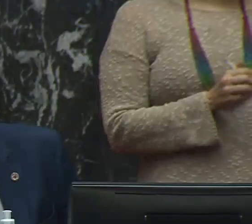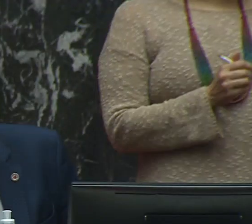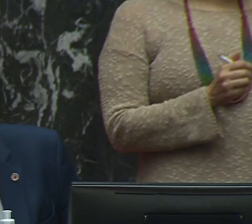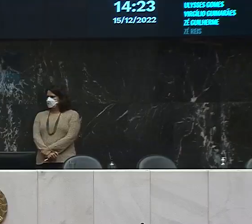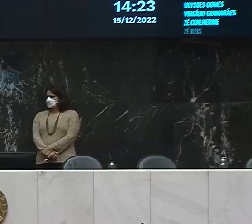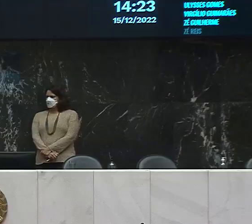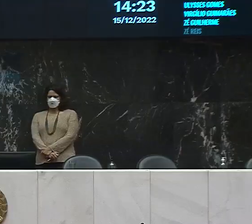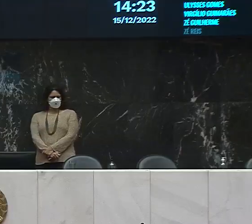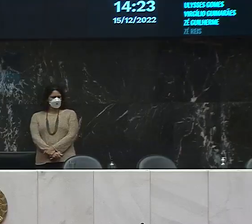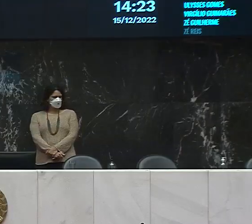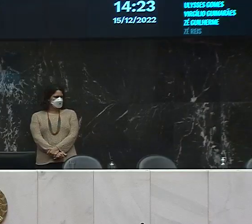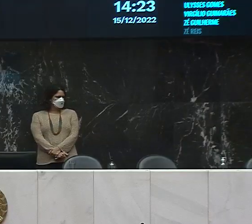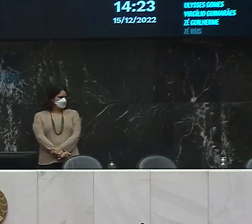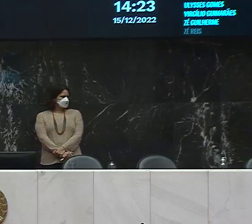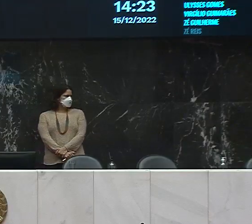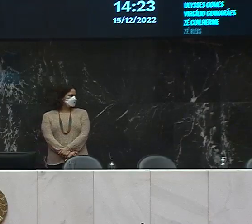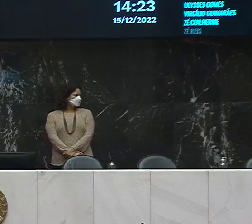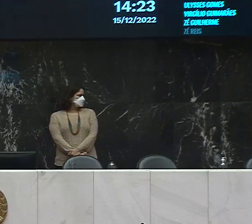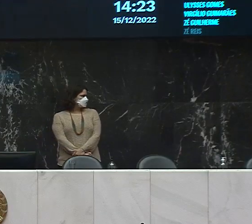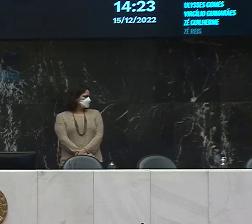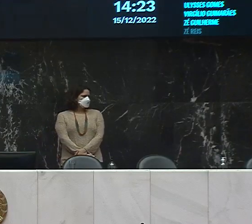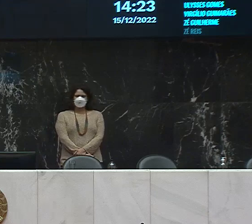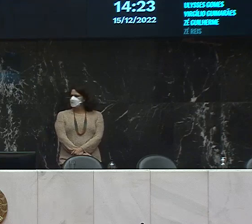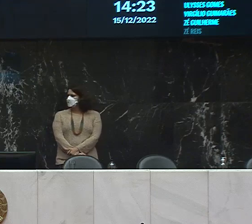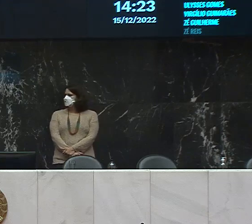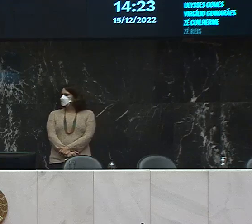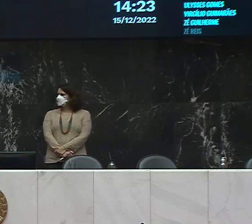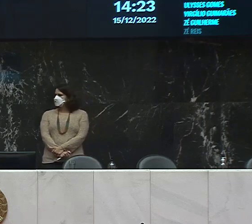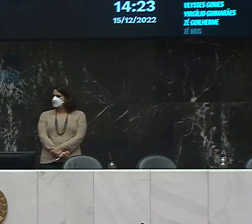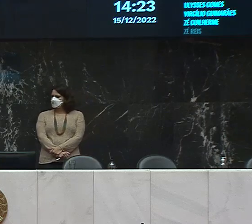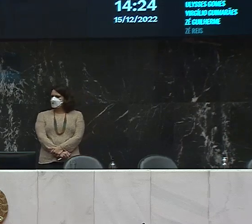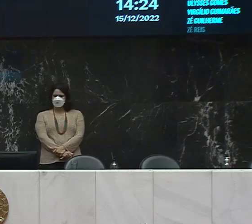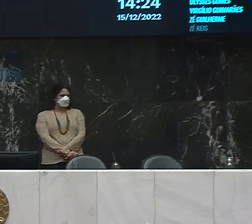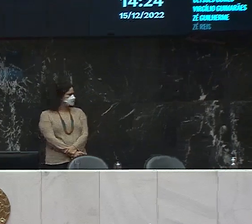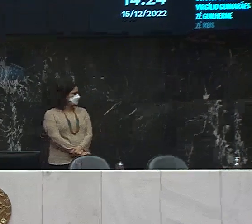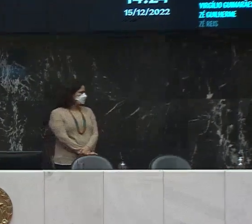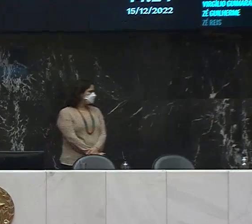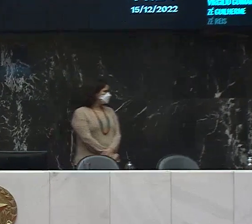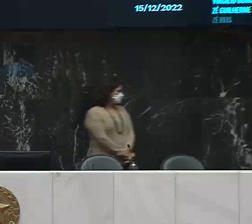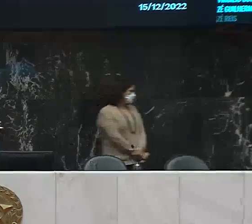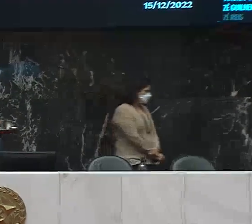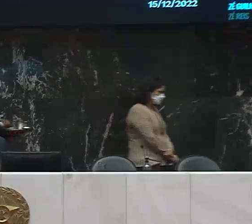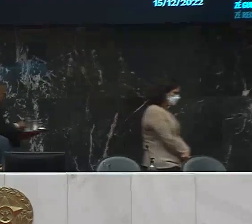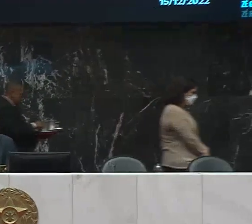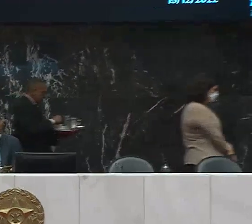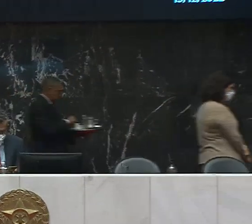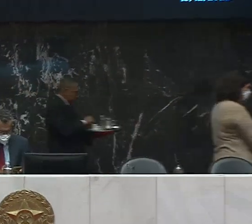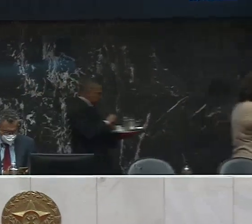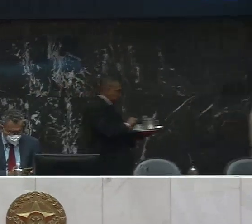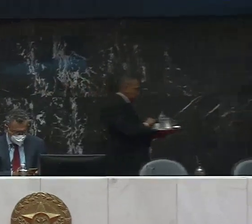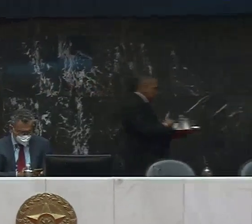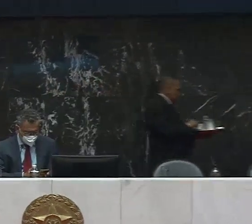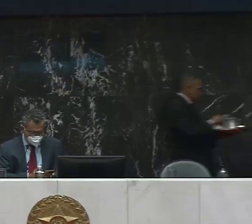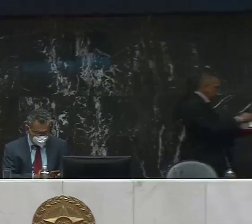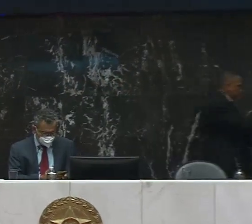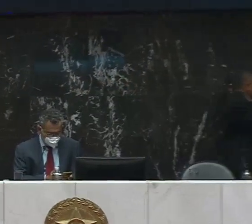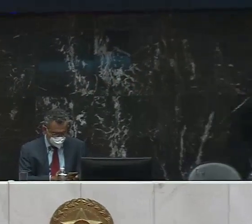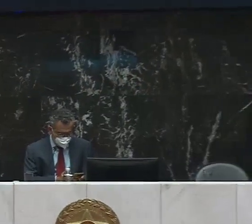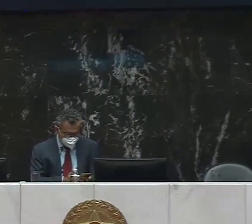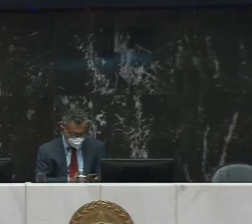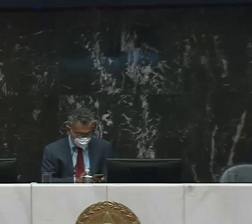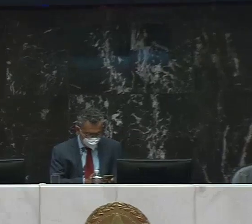pois o presidente tribunal de justiça encaminhando substitutivo ao projeto de lei 4000 de 2022